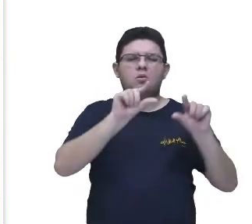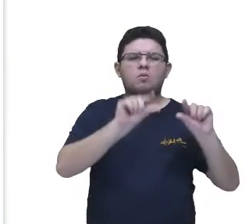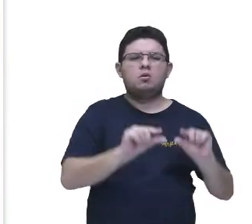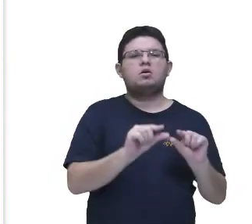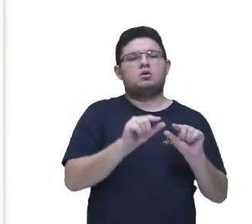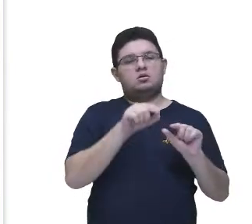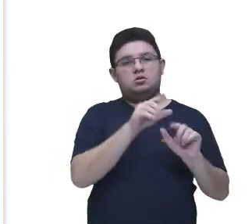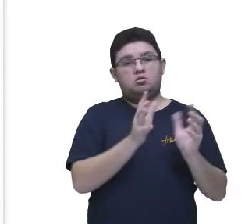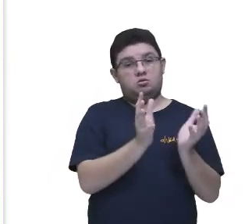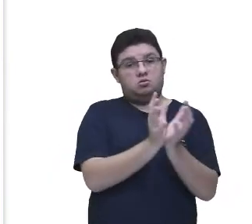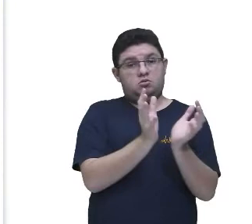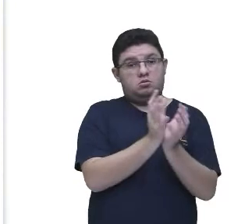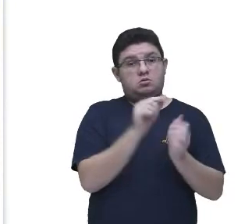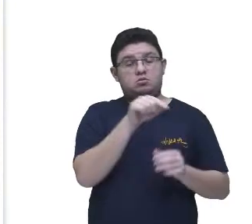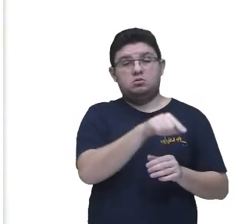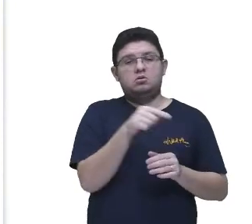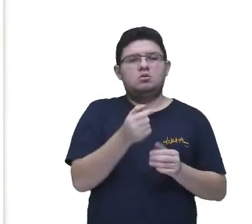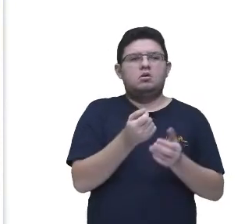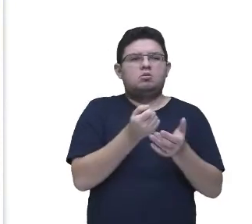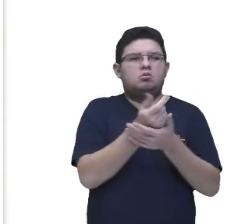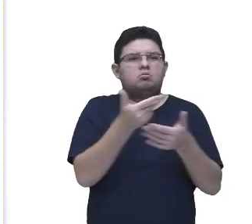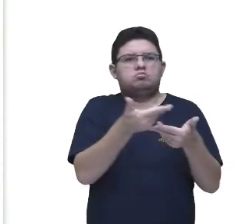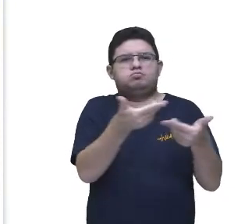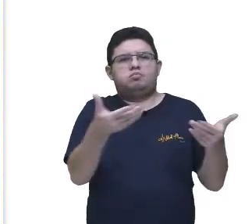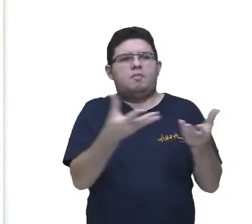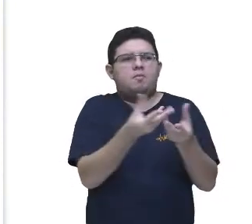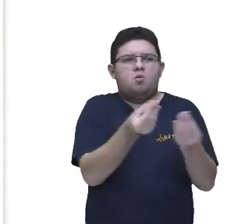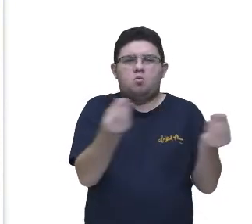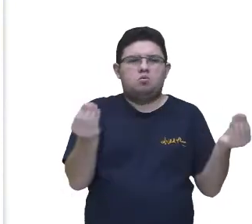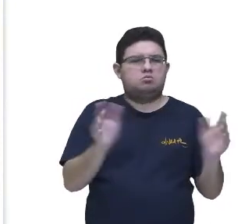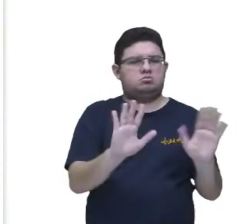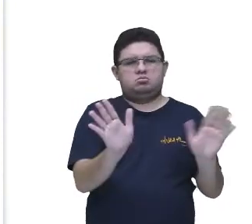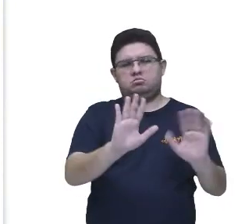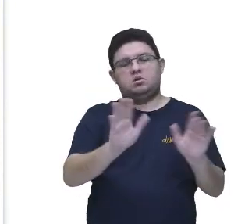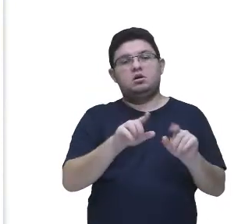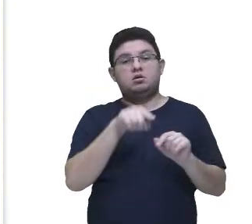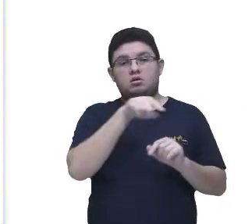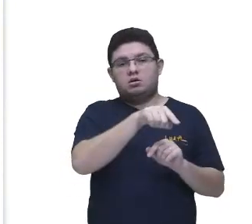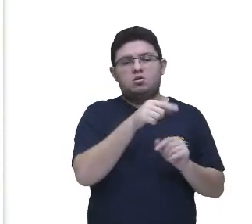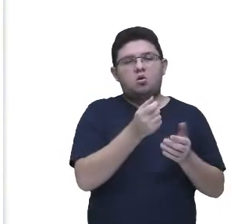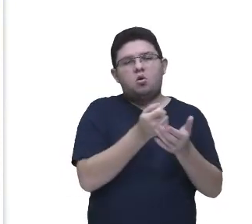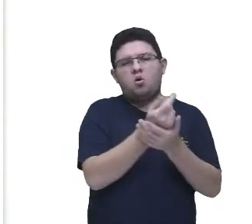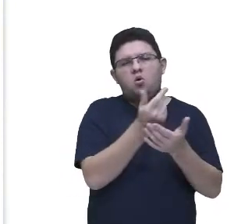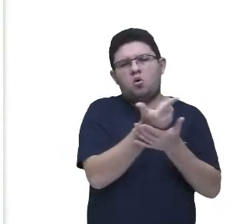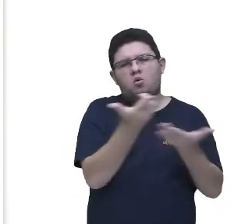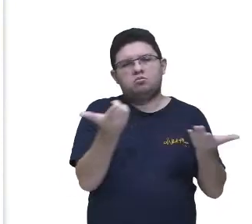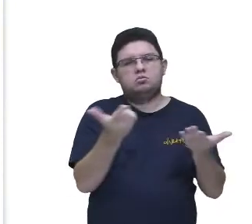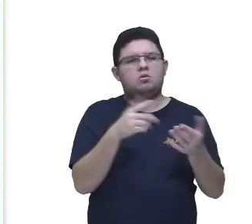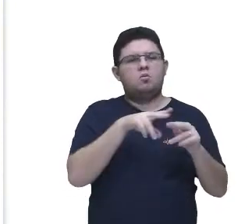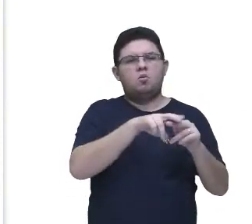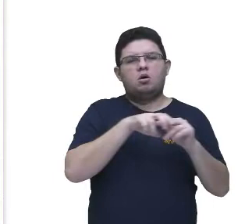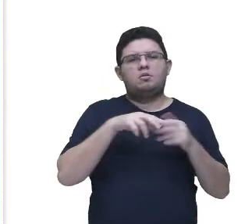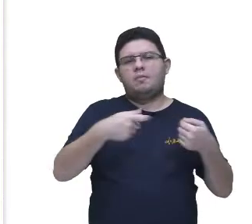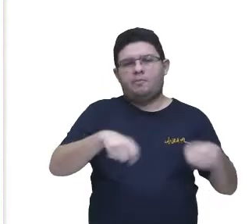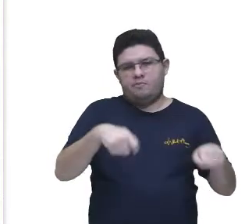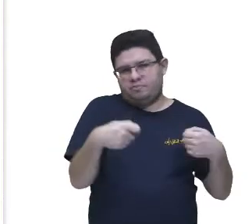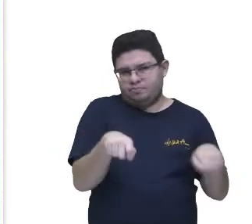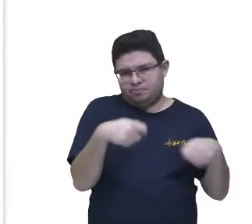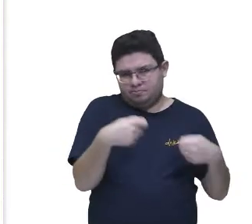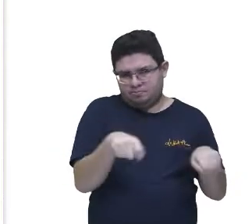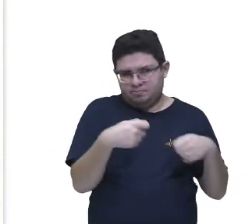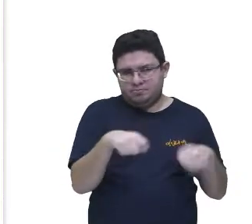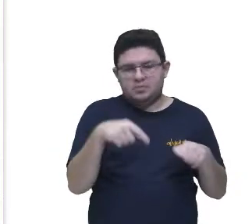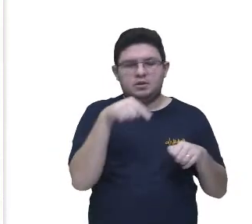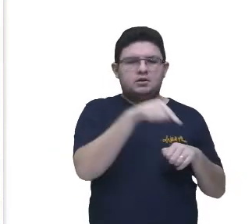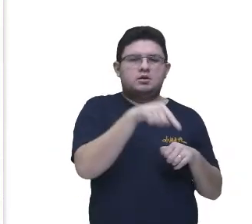de compra, não conseguem ter um poder de compra maior. Então, elas compram, por consequência, muito menos. Então, a quantidade de lixo